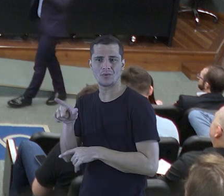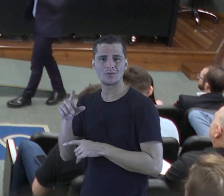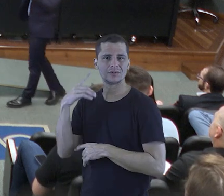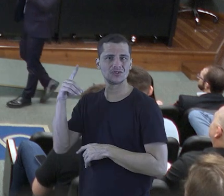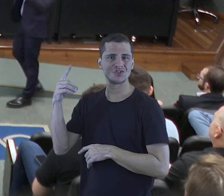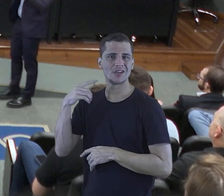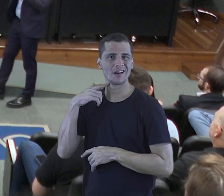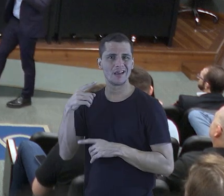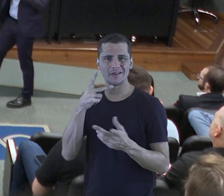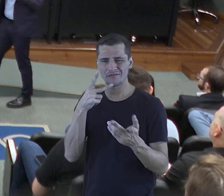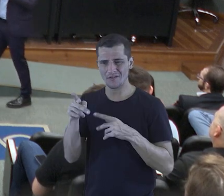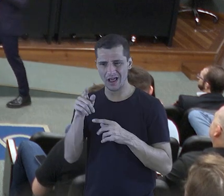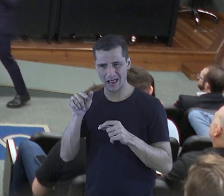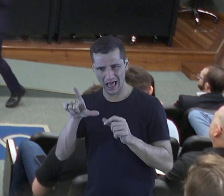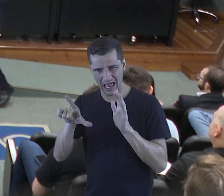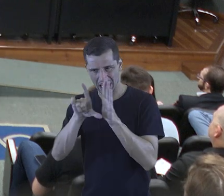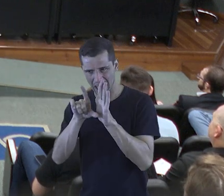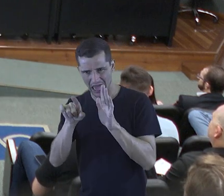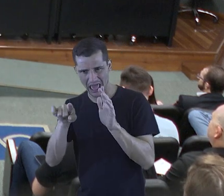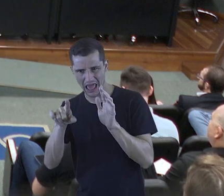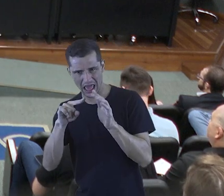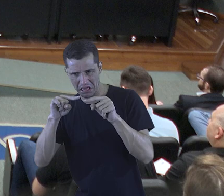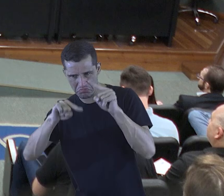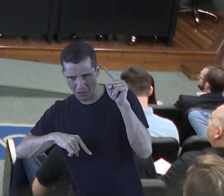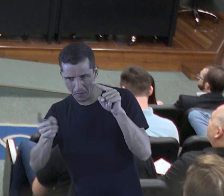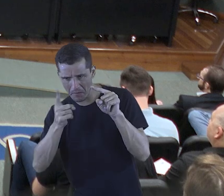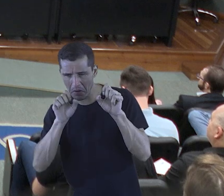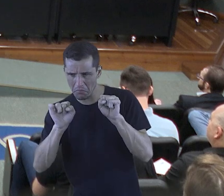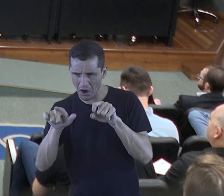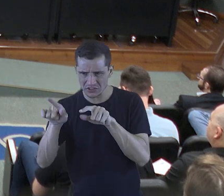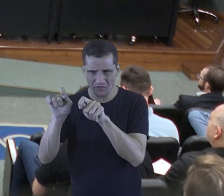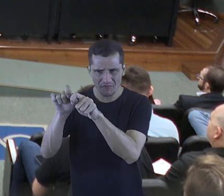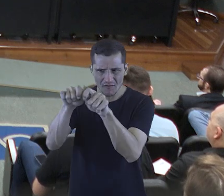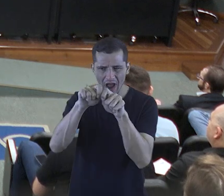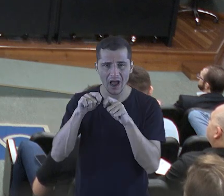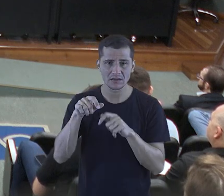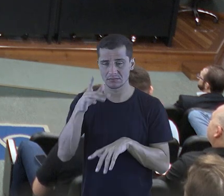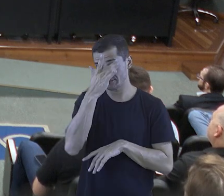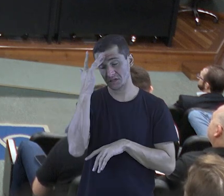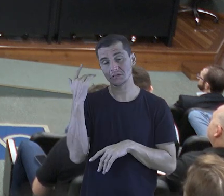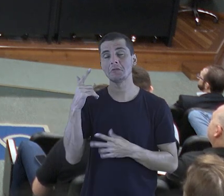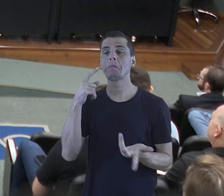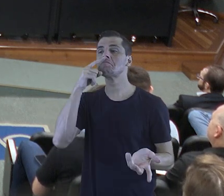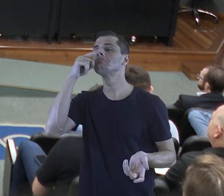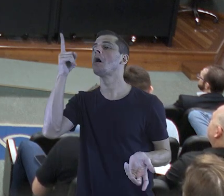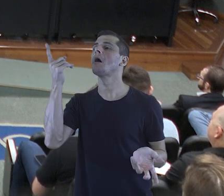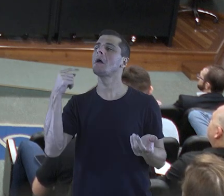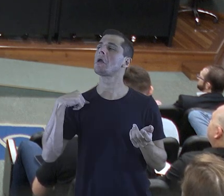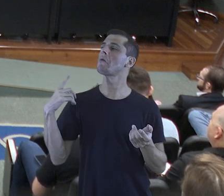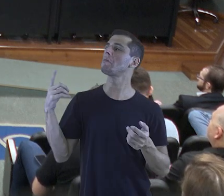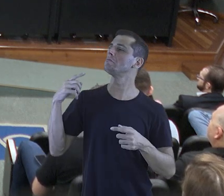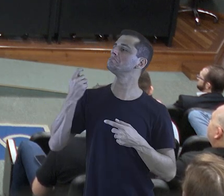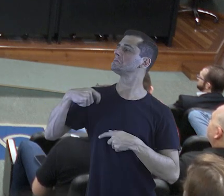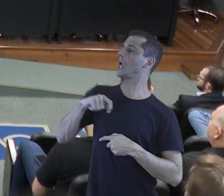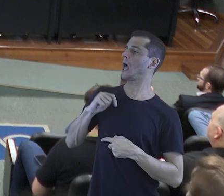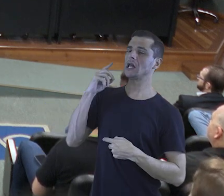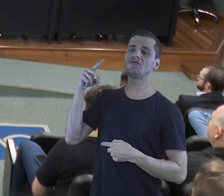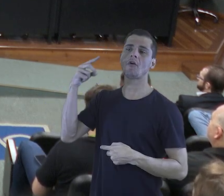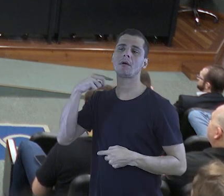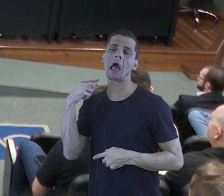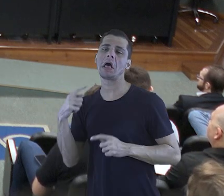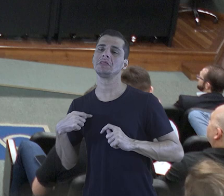ganha uma carta branca. Você pode fazer tudo aquilo que a lei não proíbe. Imagine. Eu com 17 anos de idade, escutando isso.